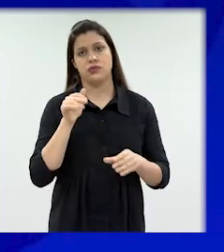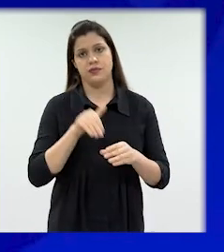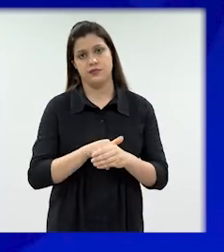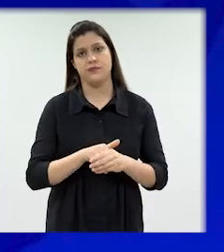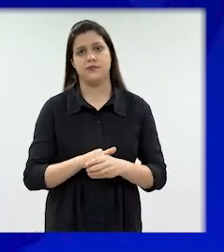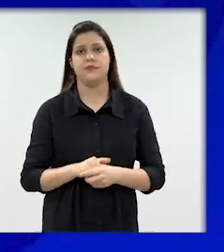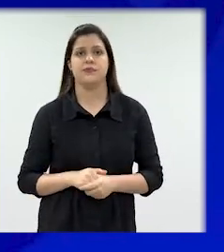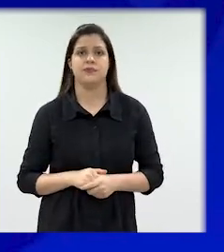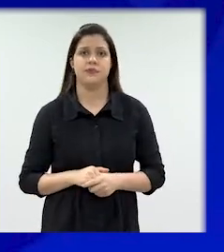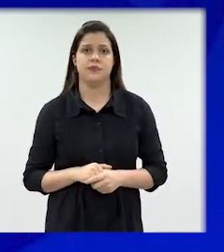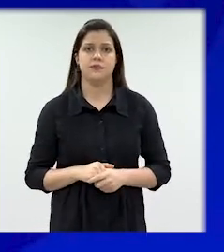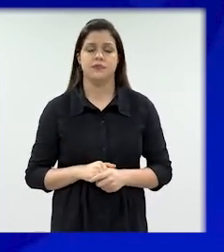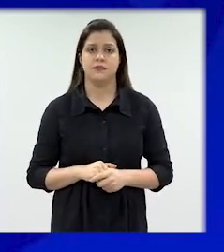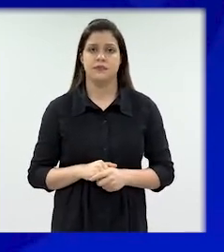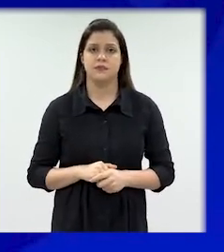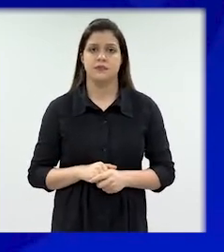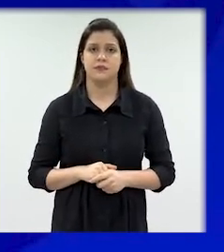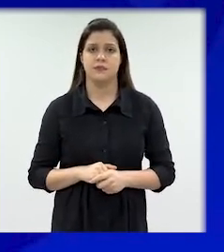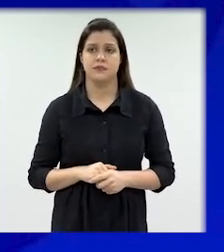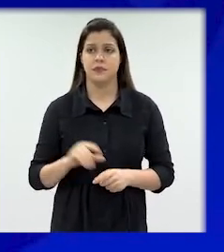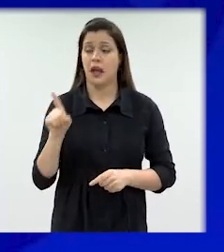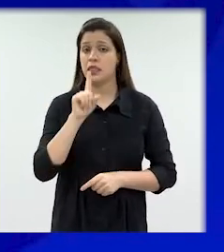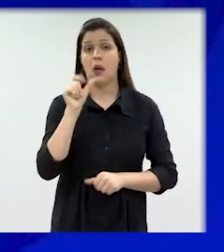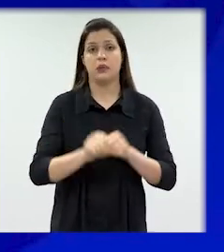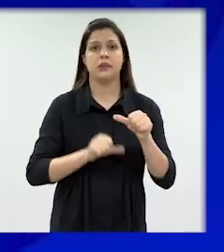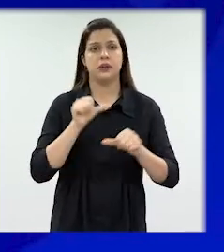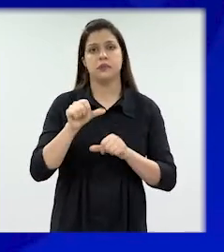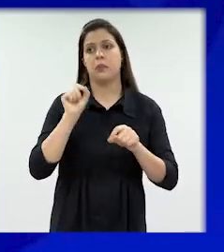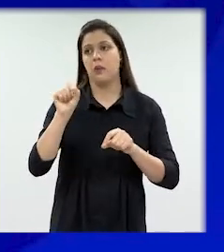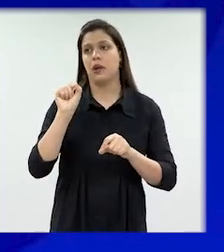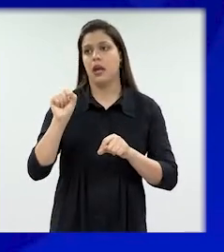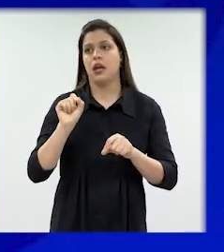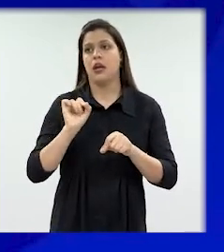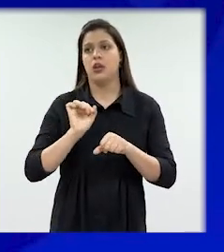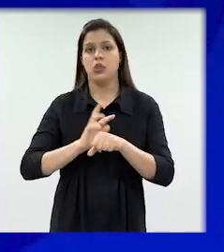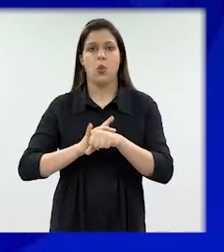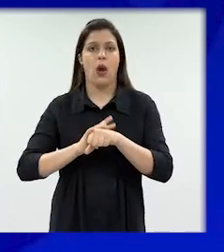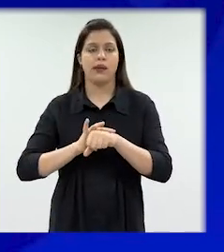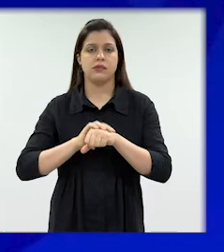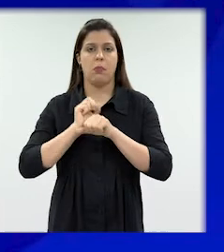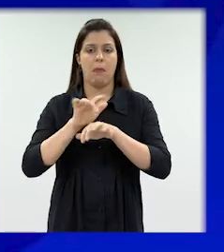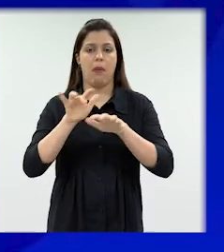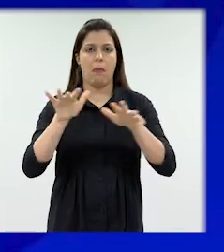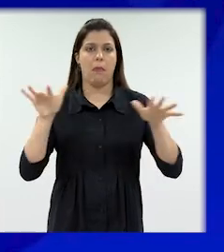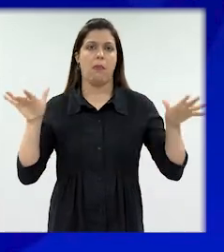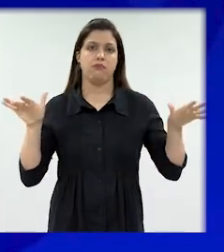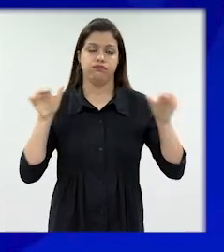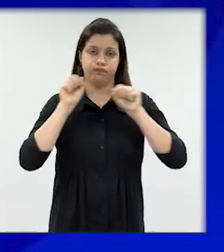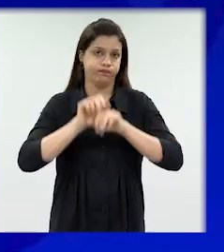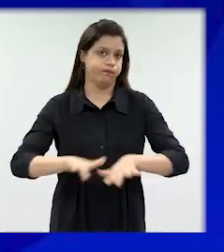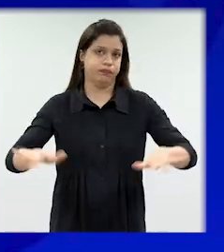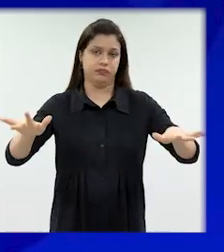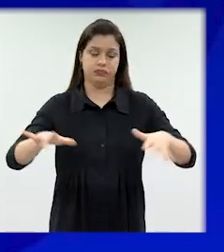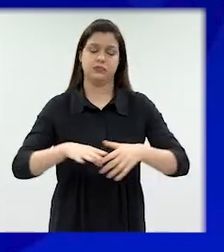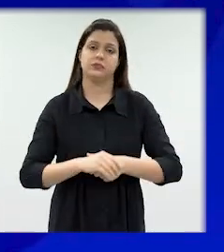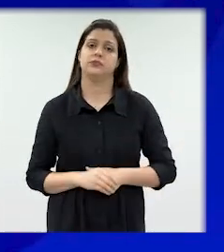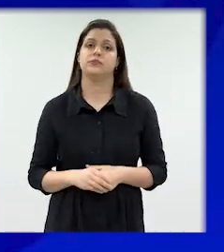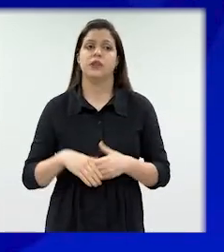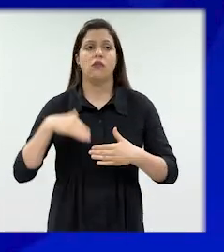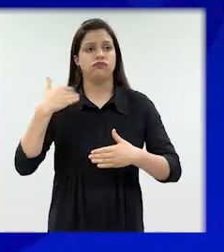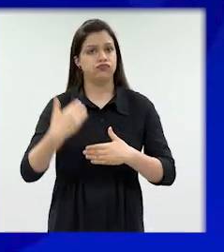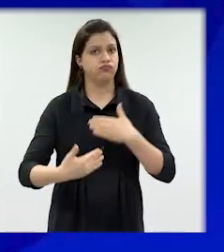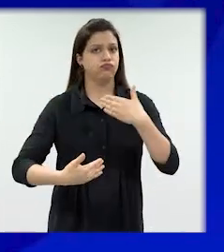que isso, como eu disse, não se transforme num foco de disseminação da doença. Então, à medida que o processo eleitoral vai